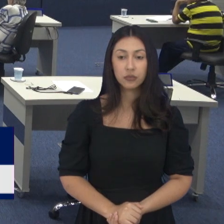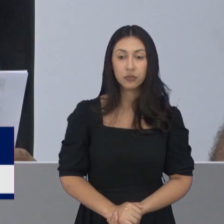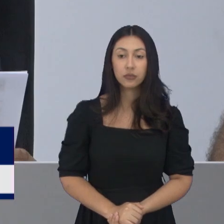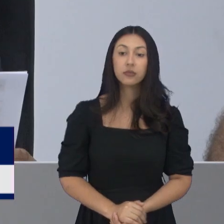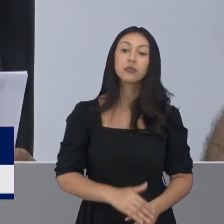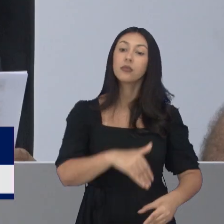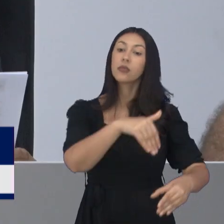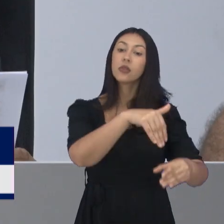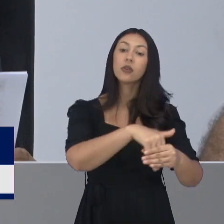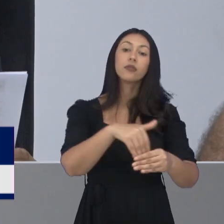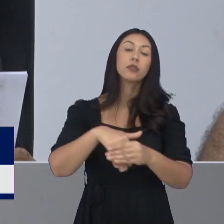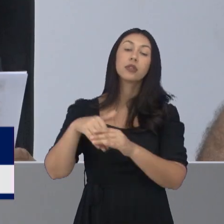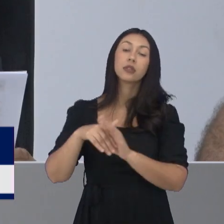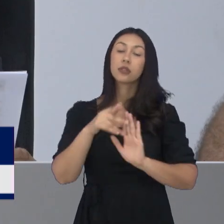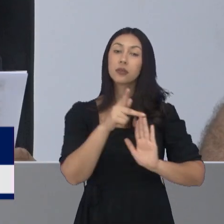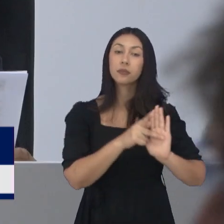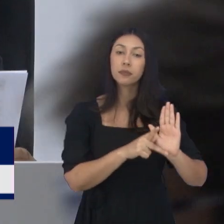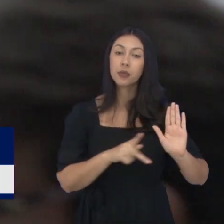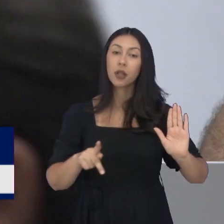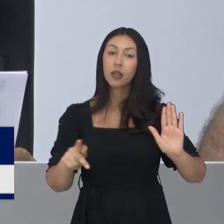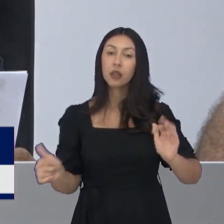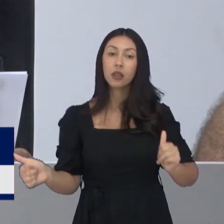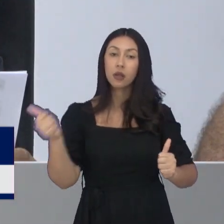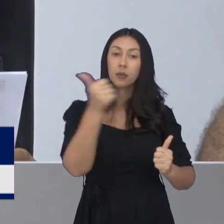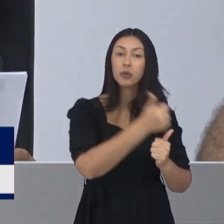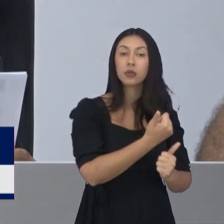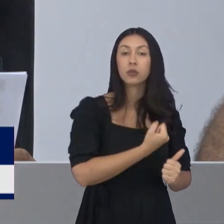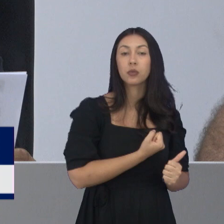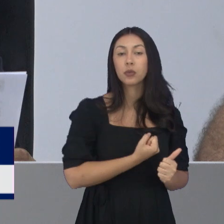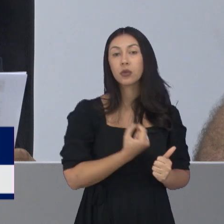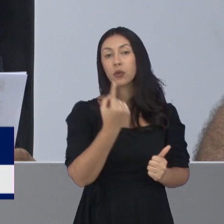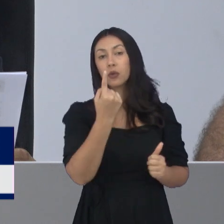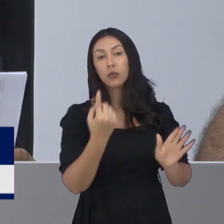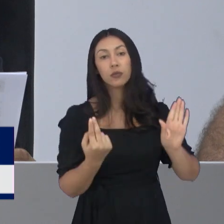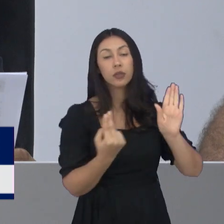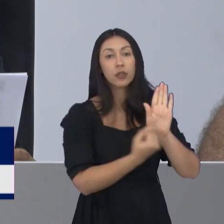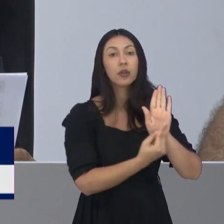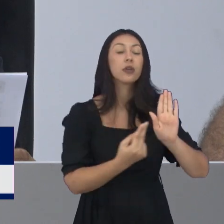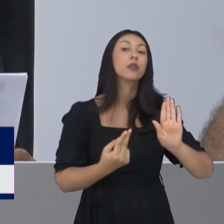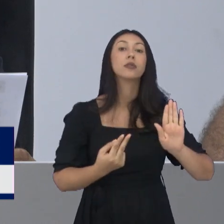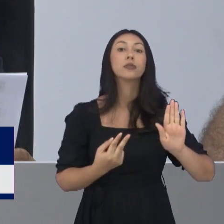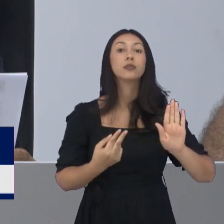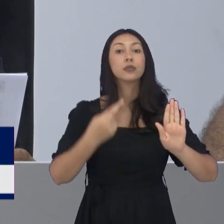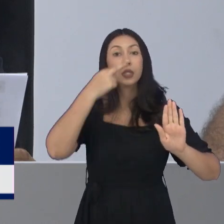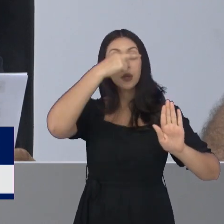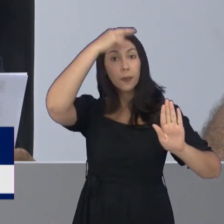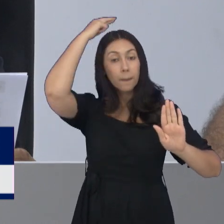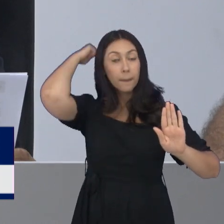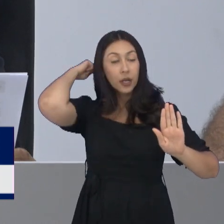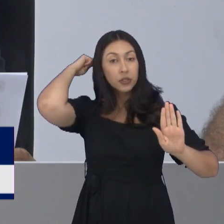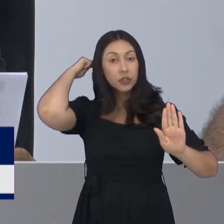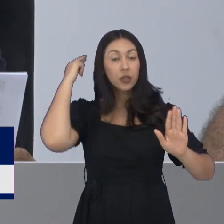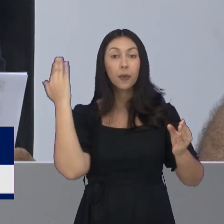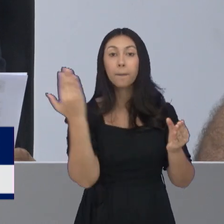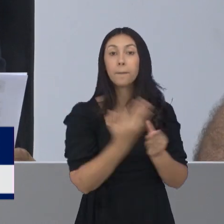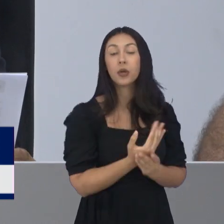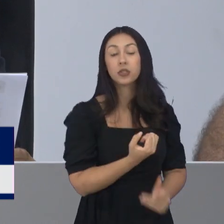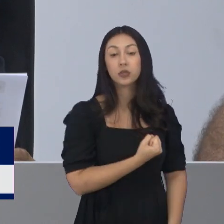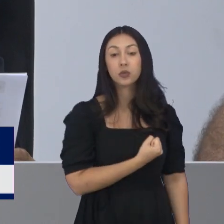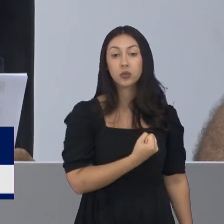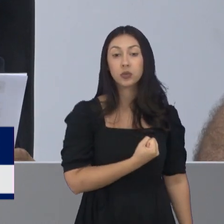Em votação, a tramitação do substitutivo número 1, da autoria do vereador Robertinho da Padaria, ao processo